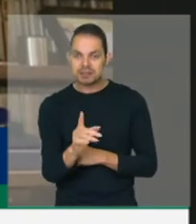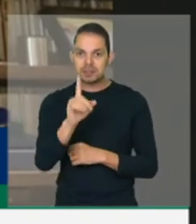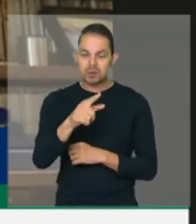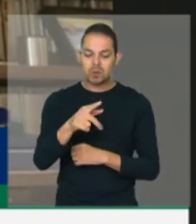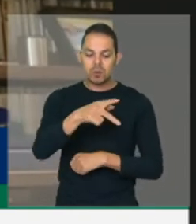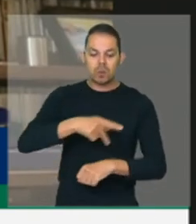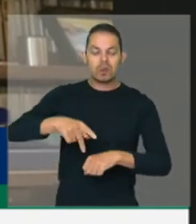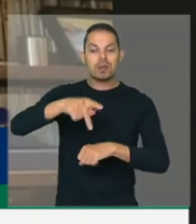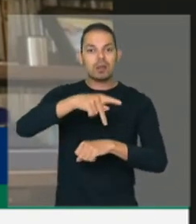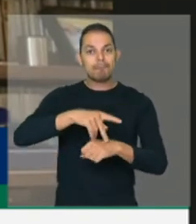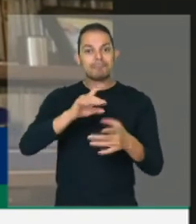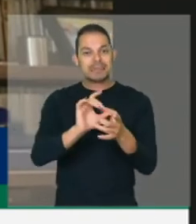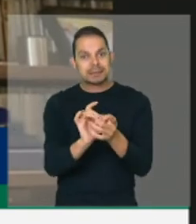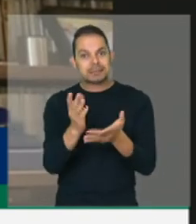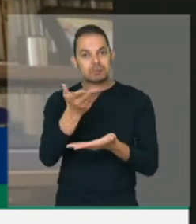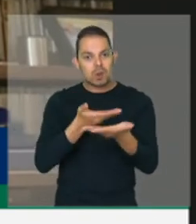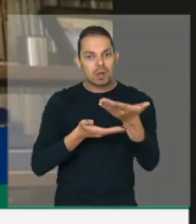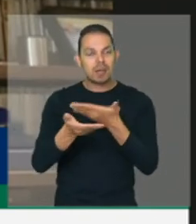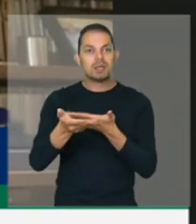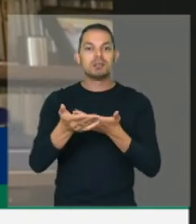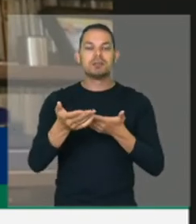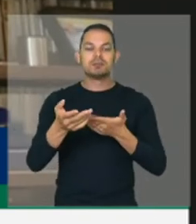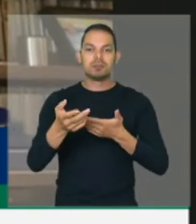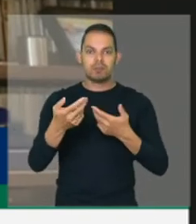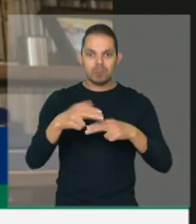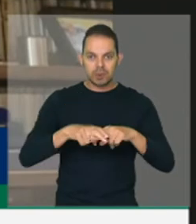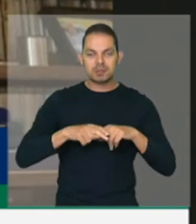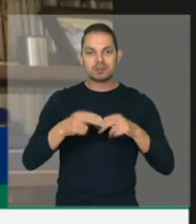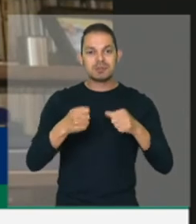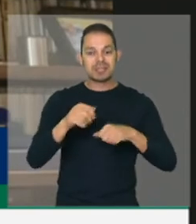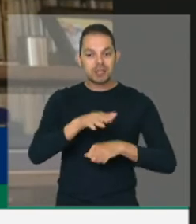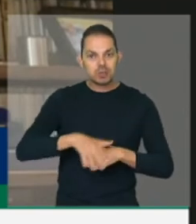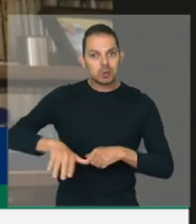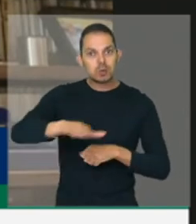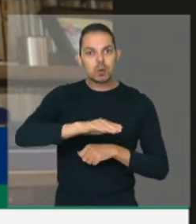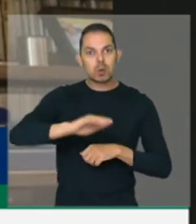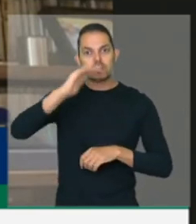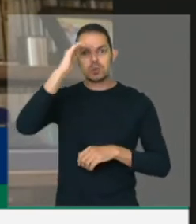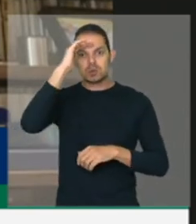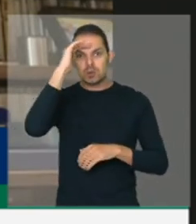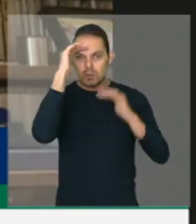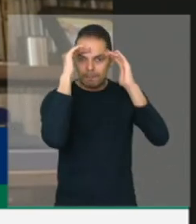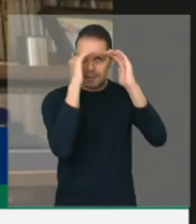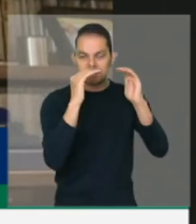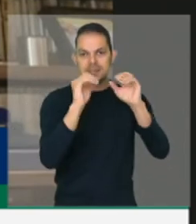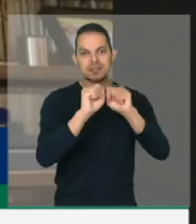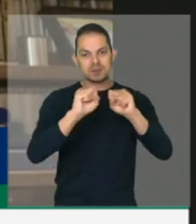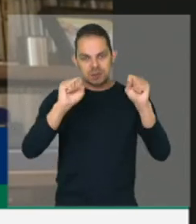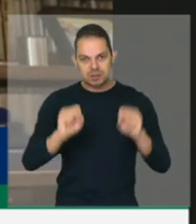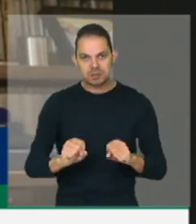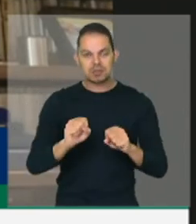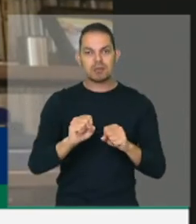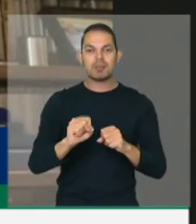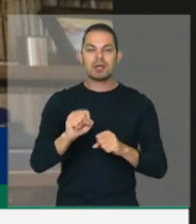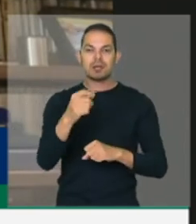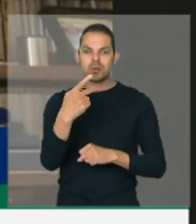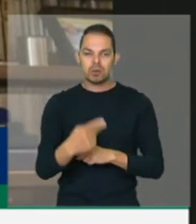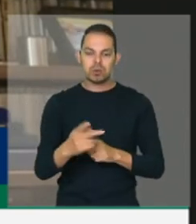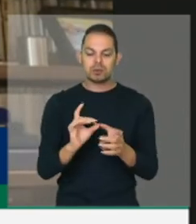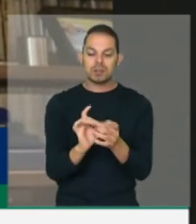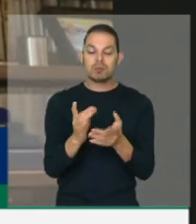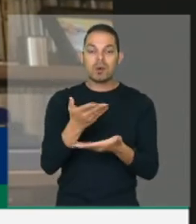uma república democrática e, como tal, todos terão que obedecer esse sistema republicano e democrático. É